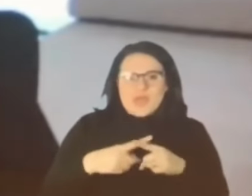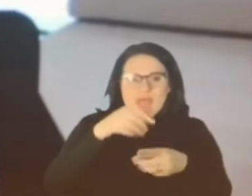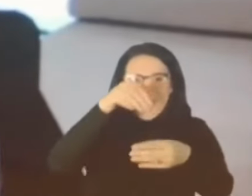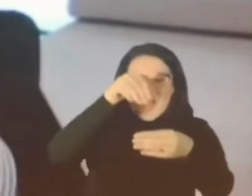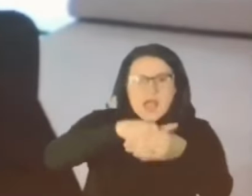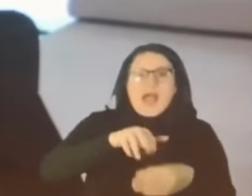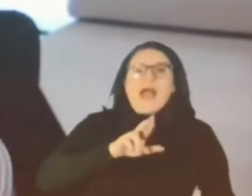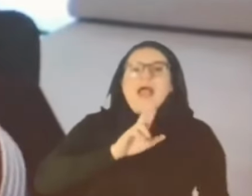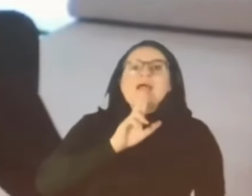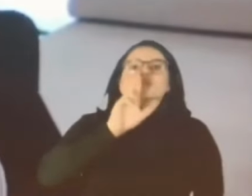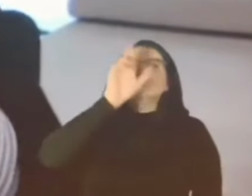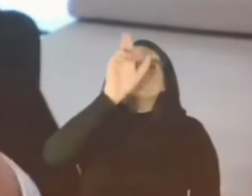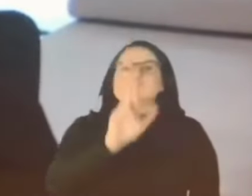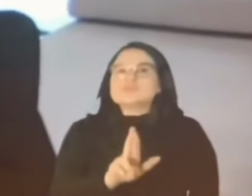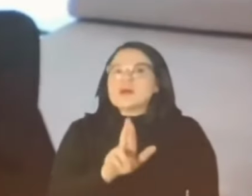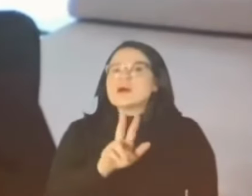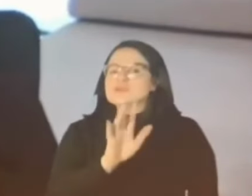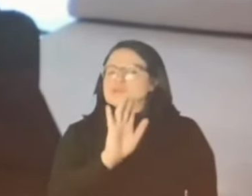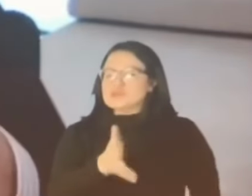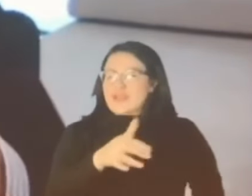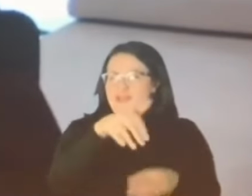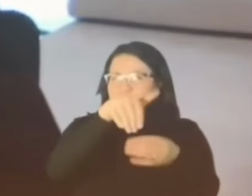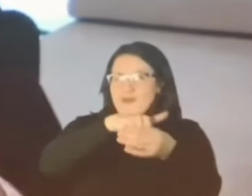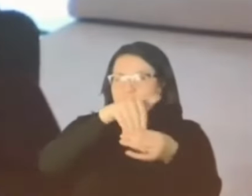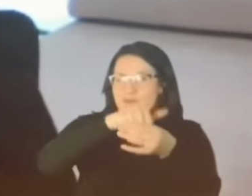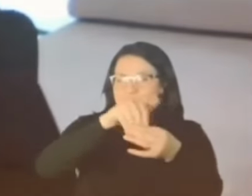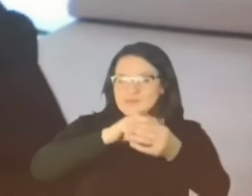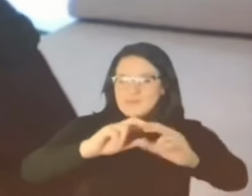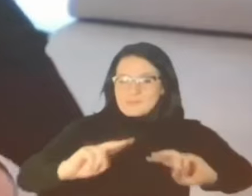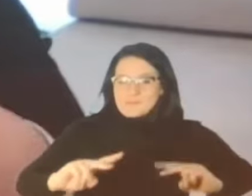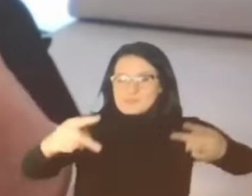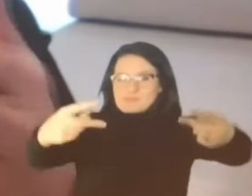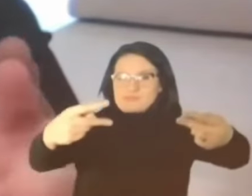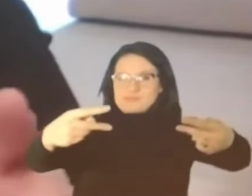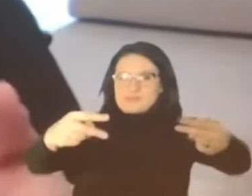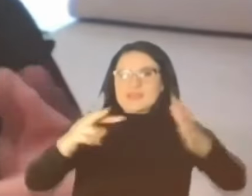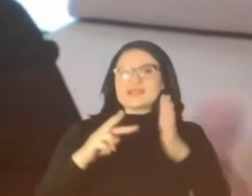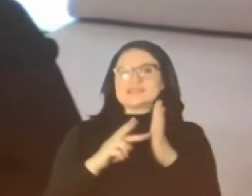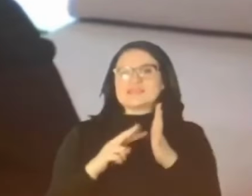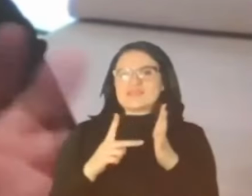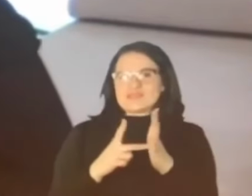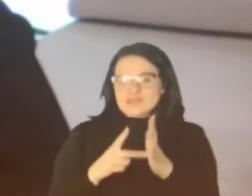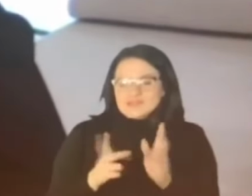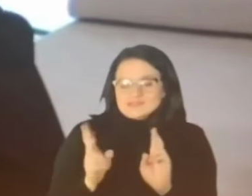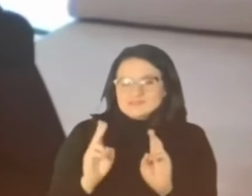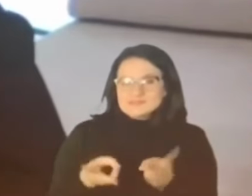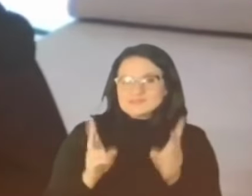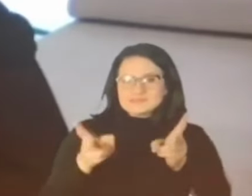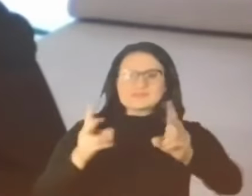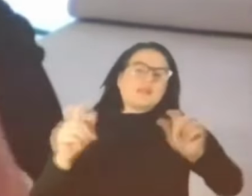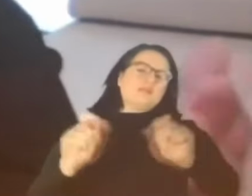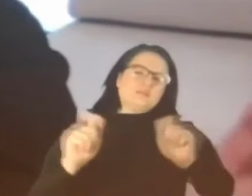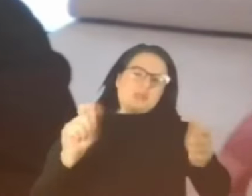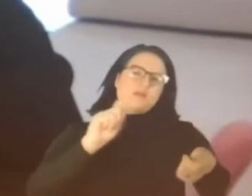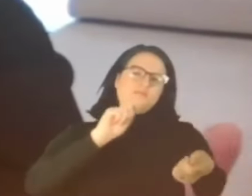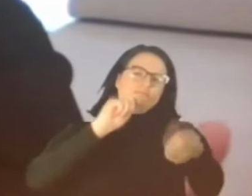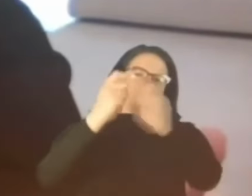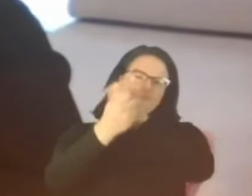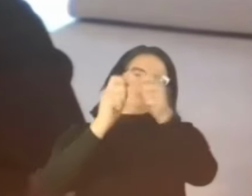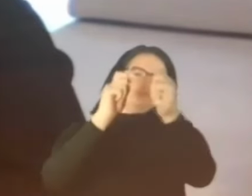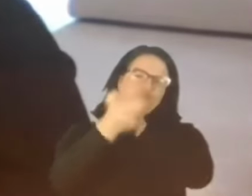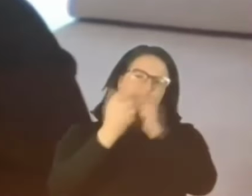resultado obtido no colégio eleitoral, ele passa a ser como uma obra em aberta, possível de modificação, por